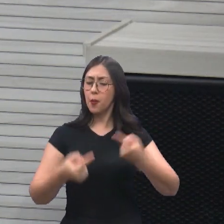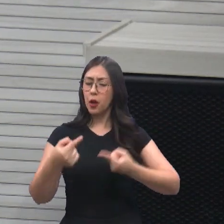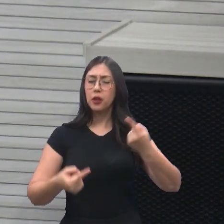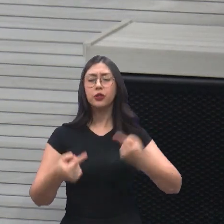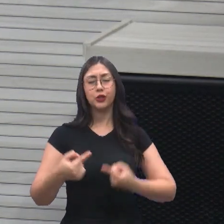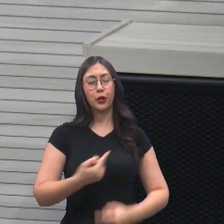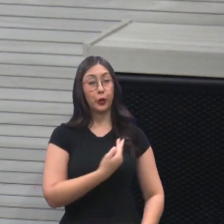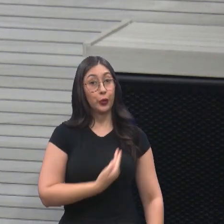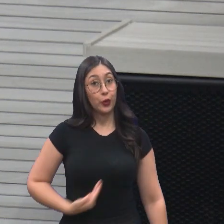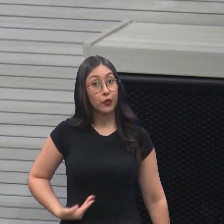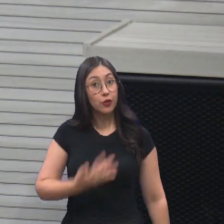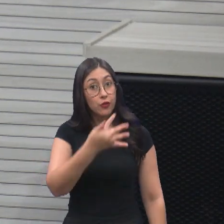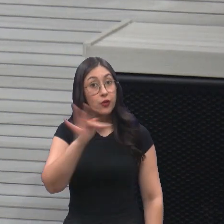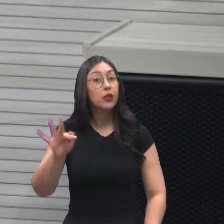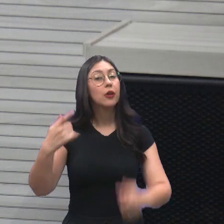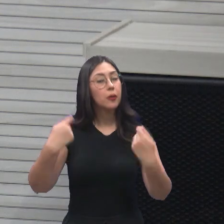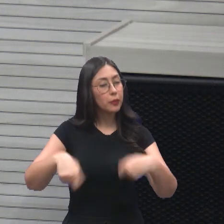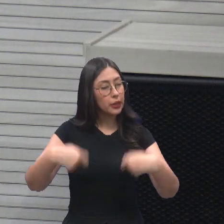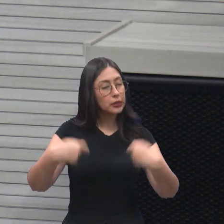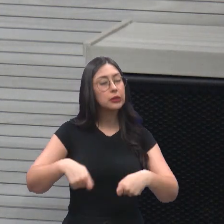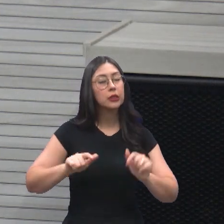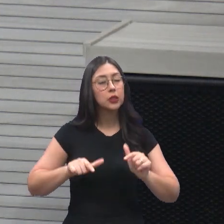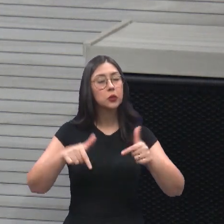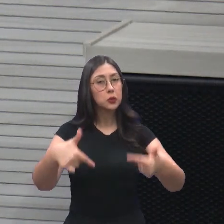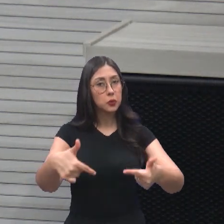federal deveria adotar também.